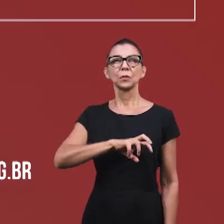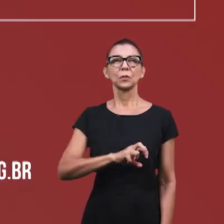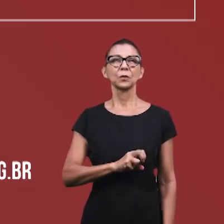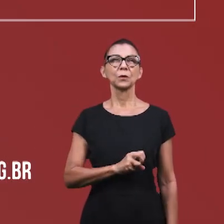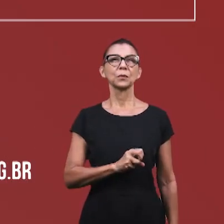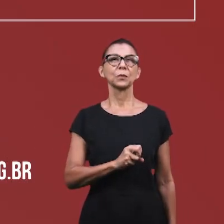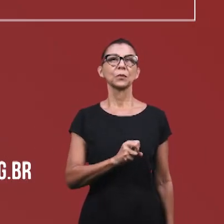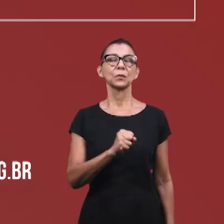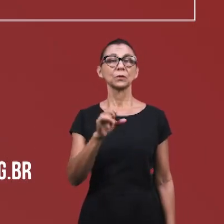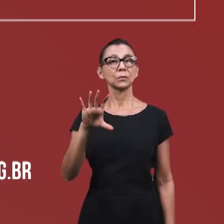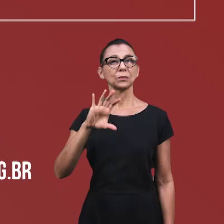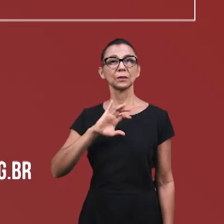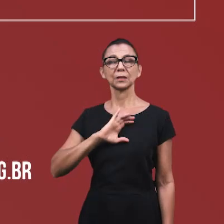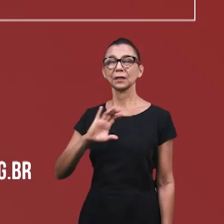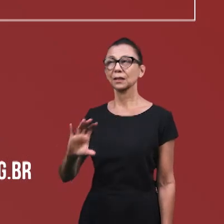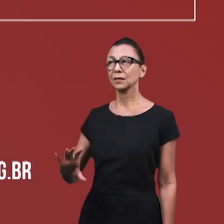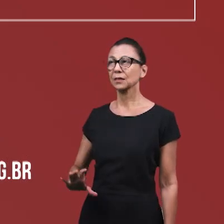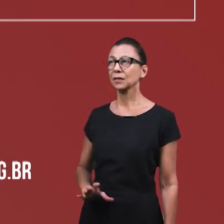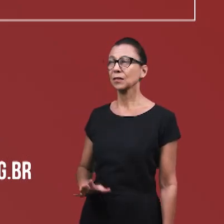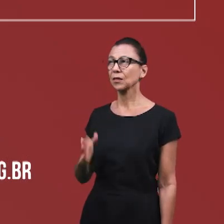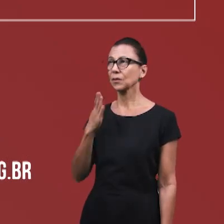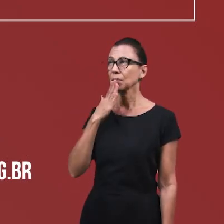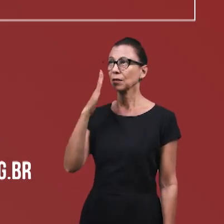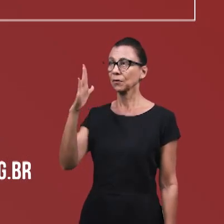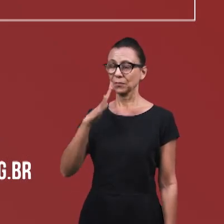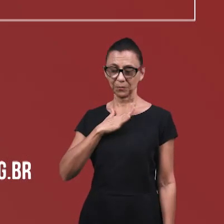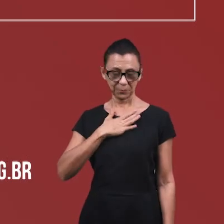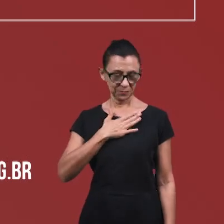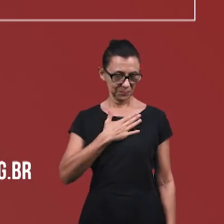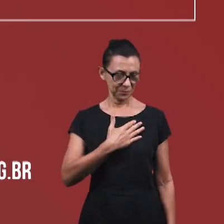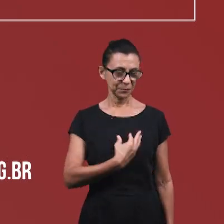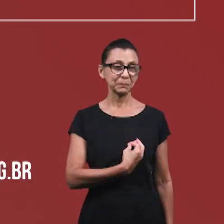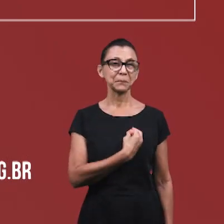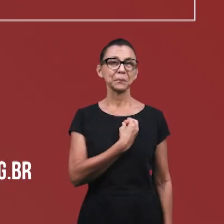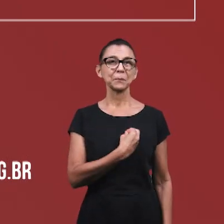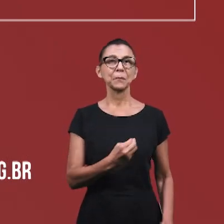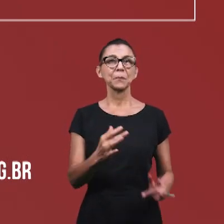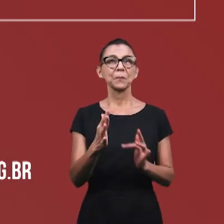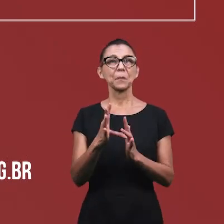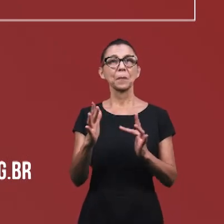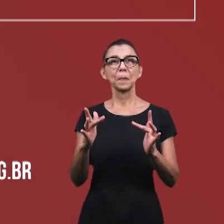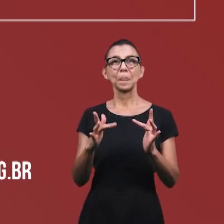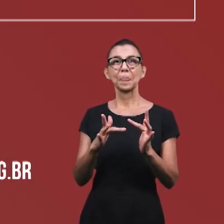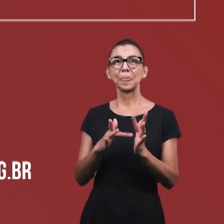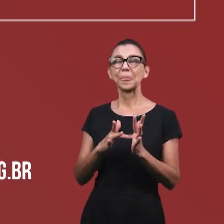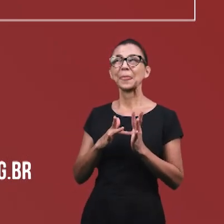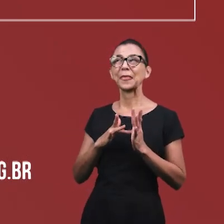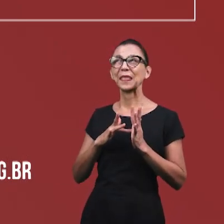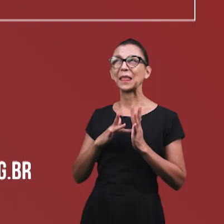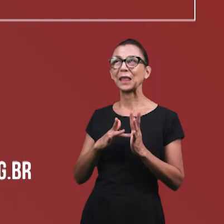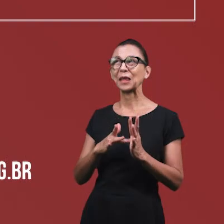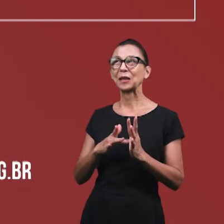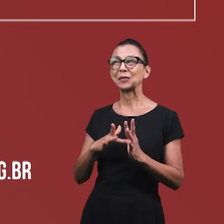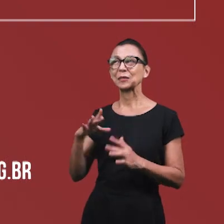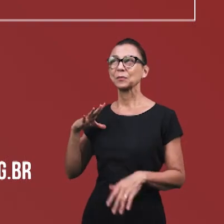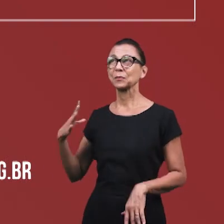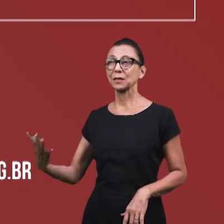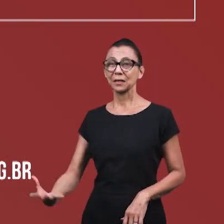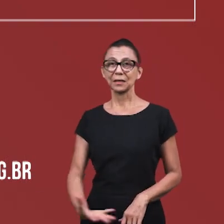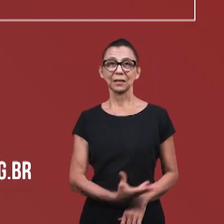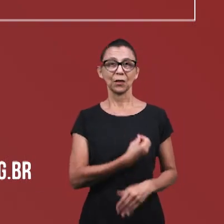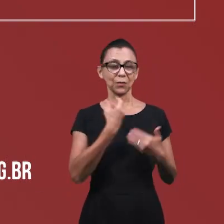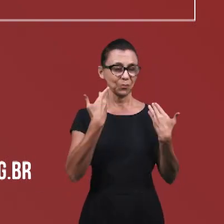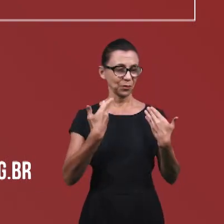que Cristo tem por mim. Jesus achou-me,